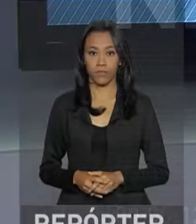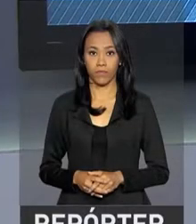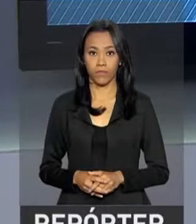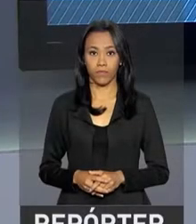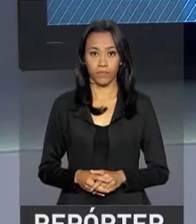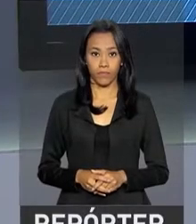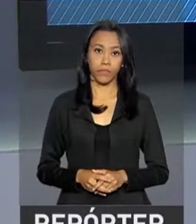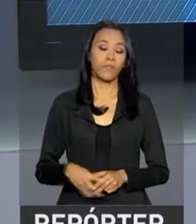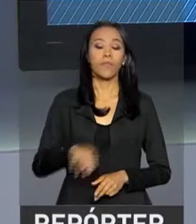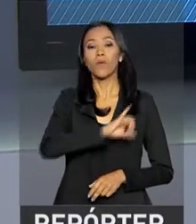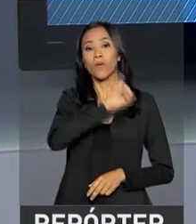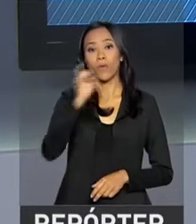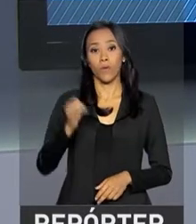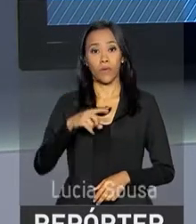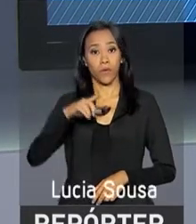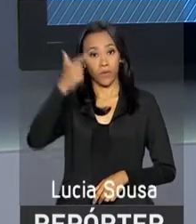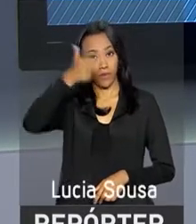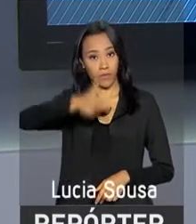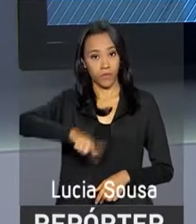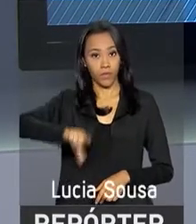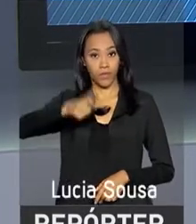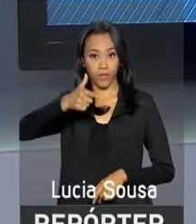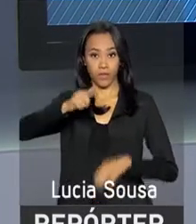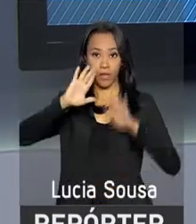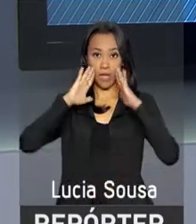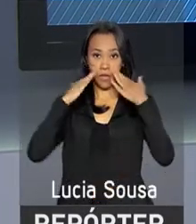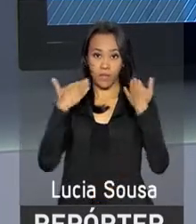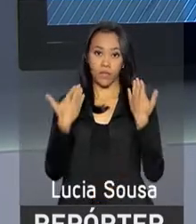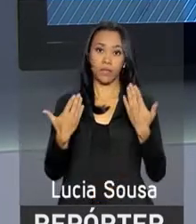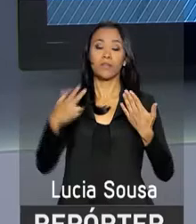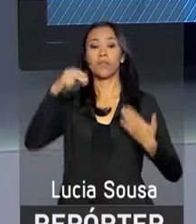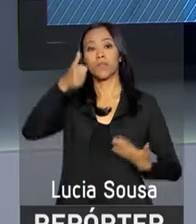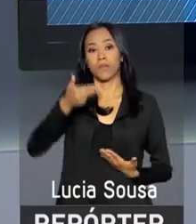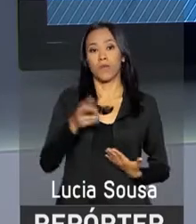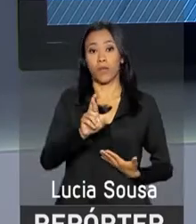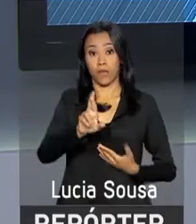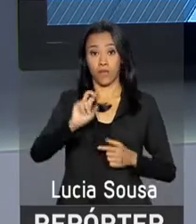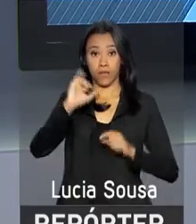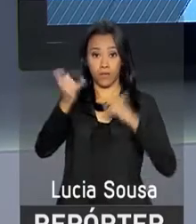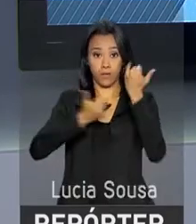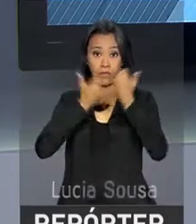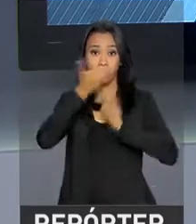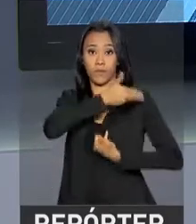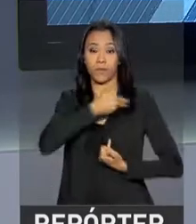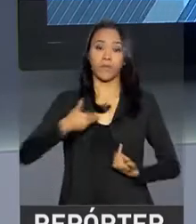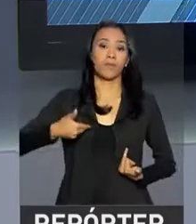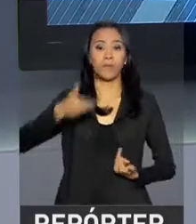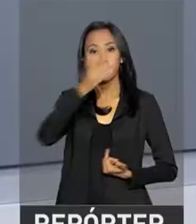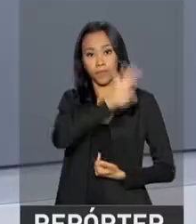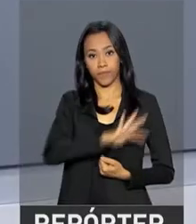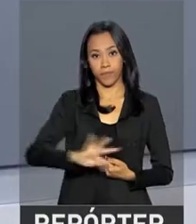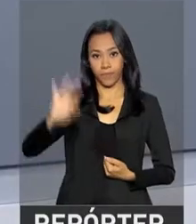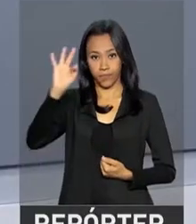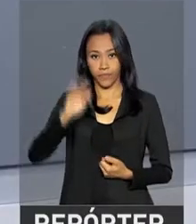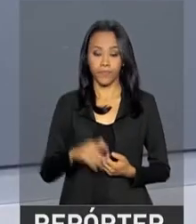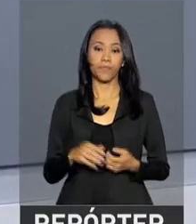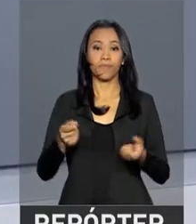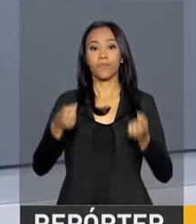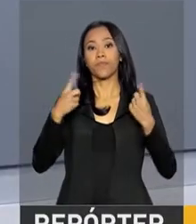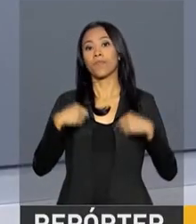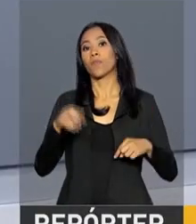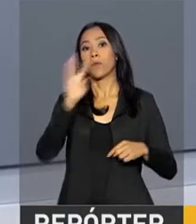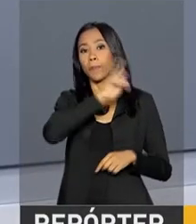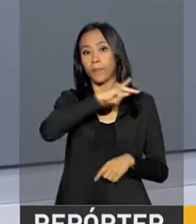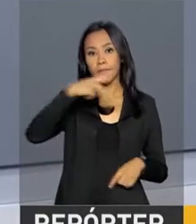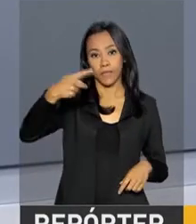o la no ar mais mais uma edição do repórter nbr com as notícias do governo federal o presidente michel temer